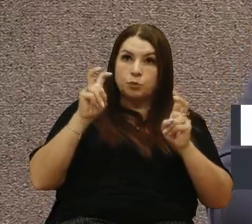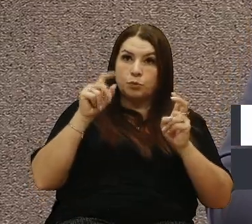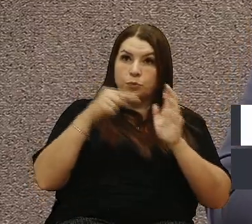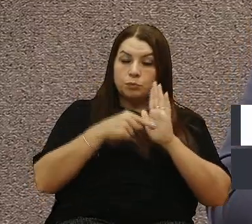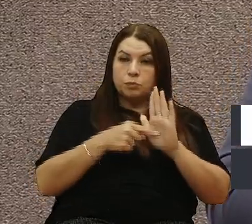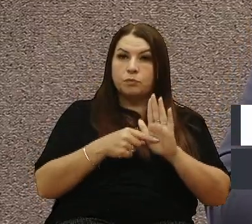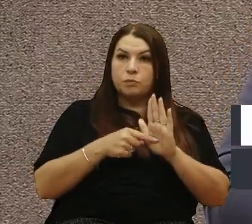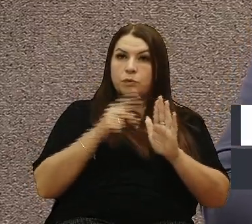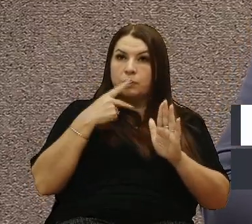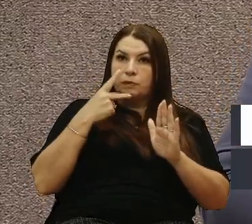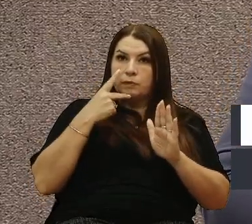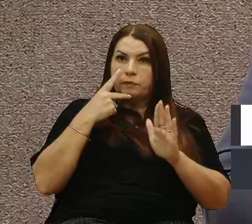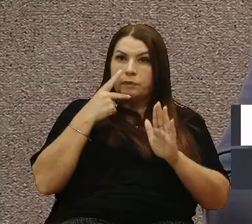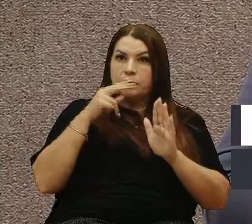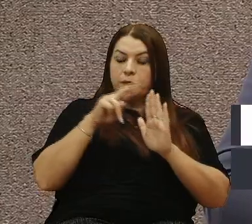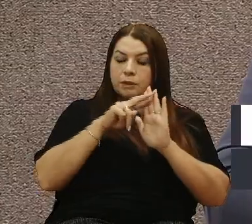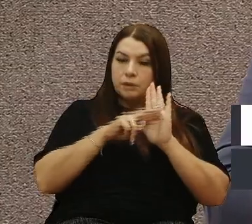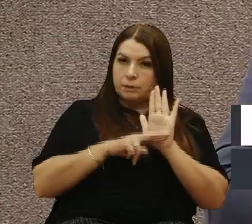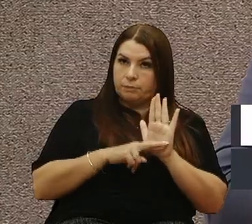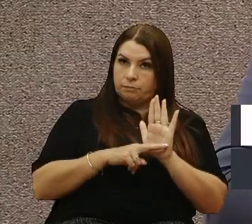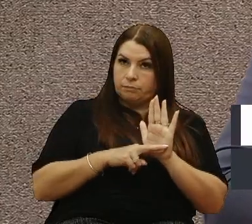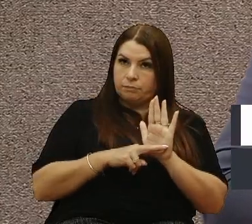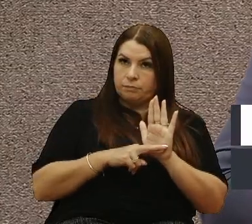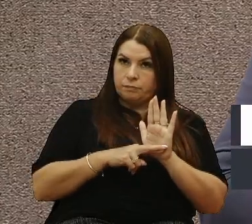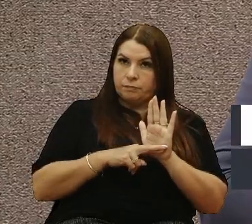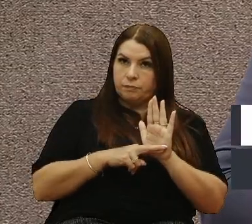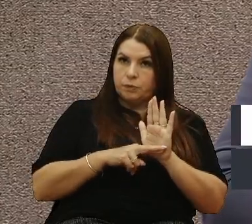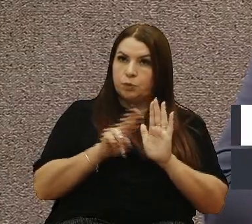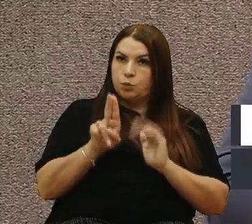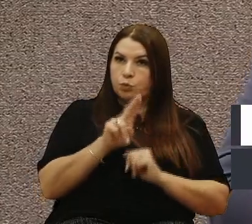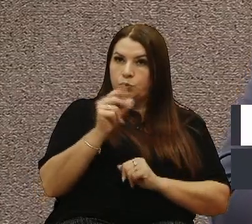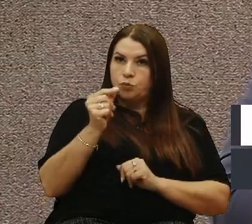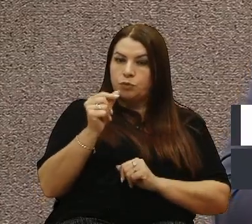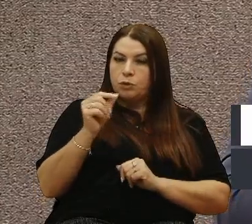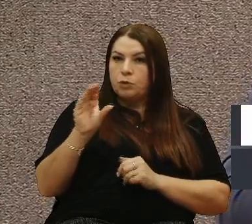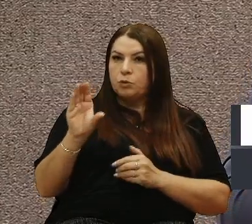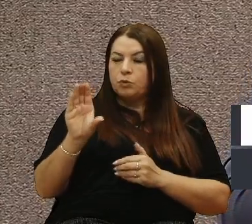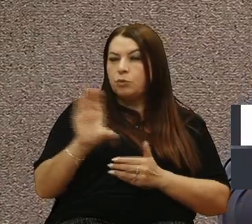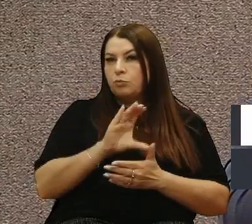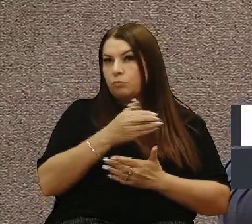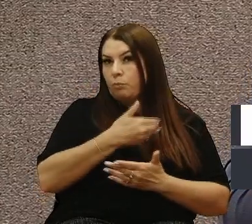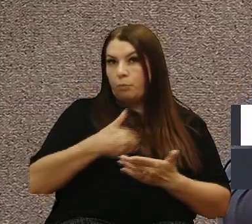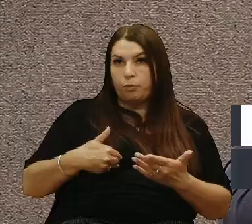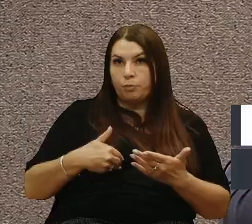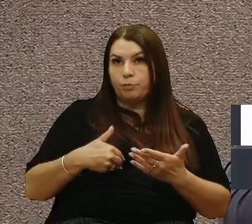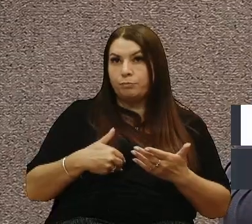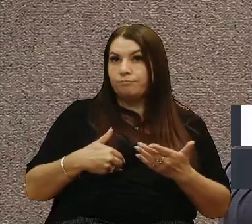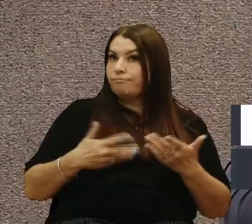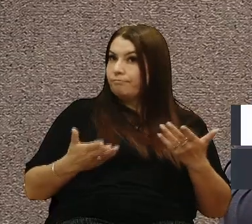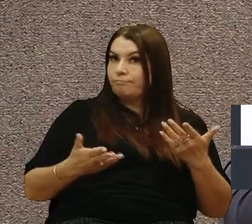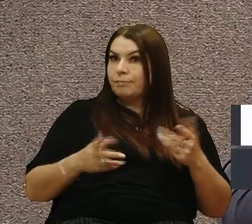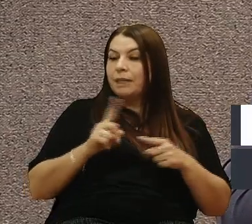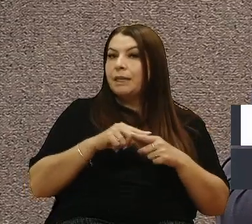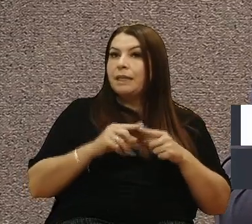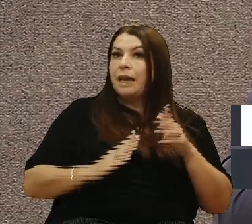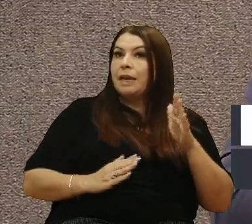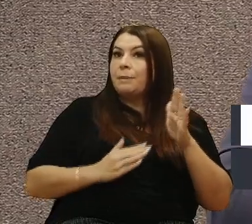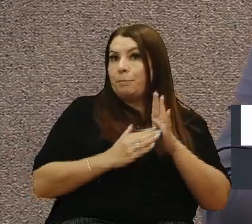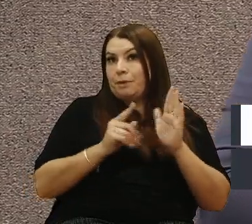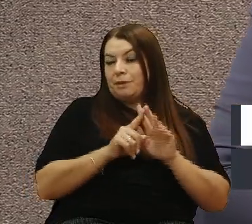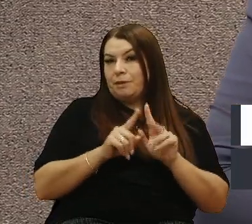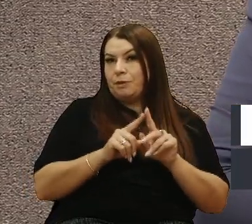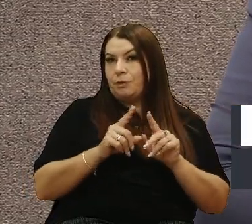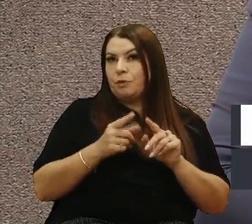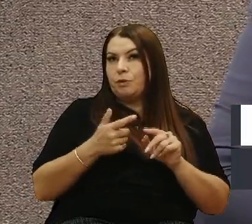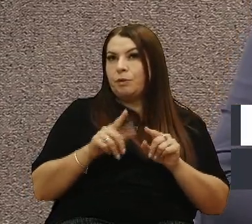baila. Nós estamos falando aqui de regramento do uso do dinheiro público. O dinheiro público ele é escasso, não é infinito, o dinheiro